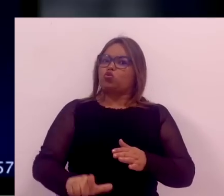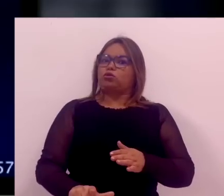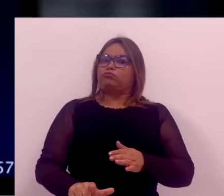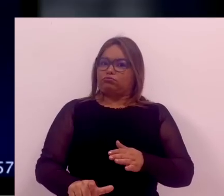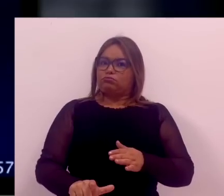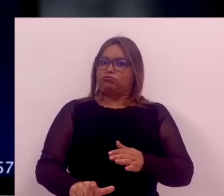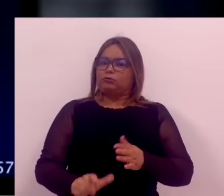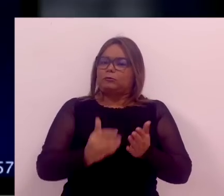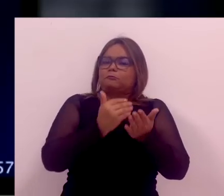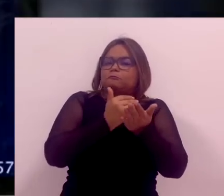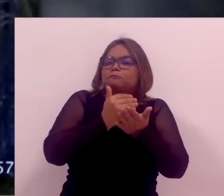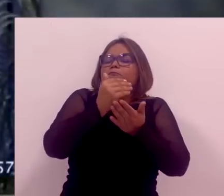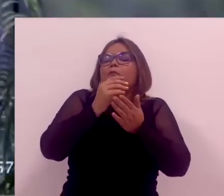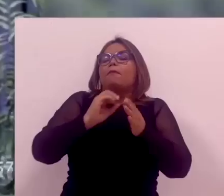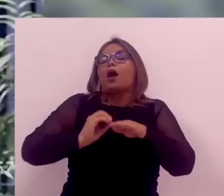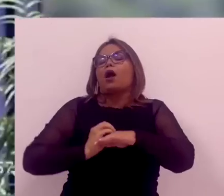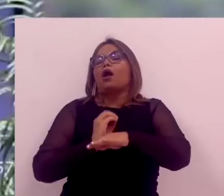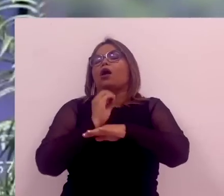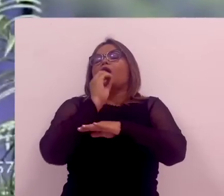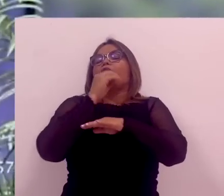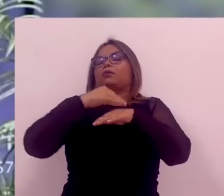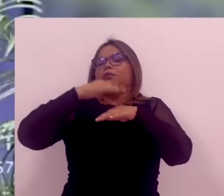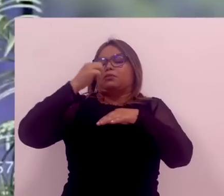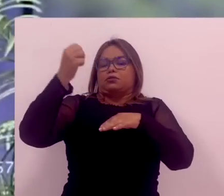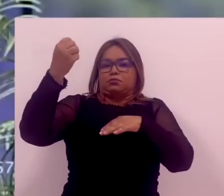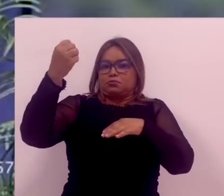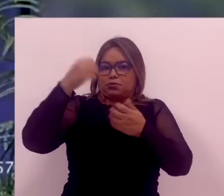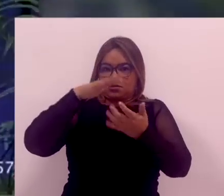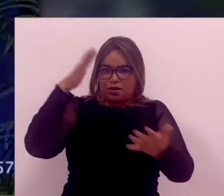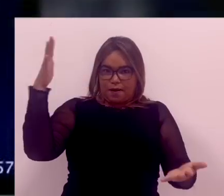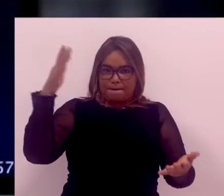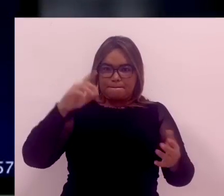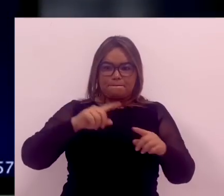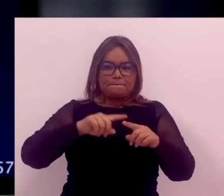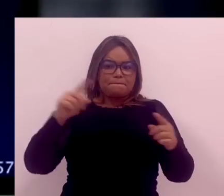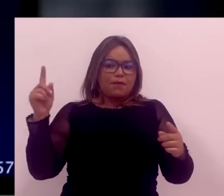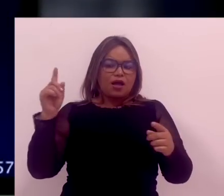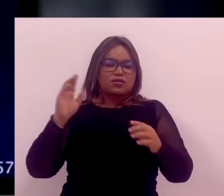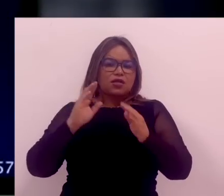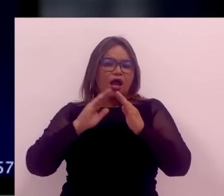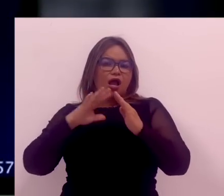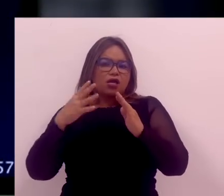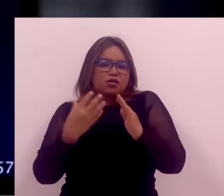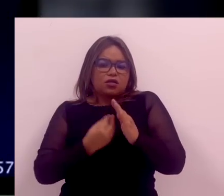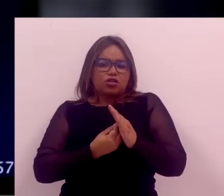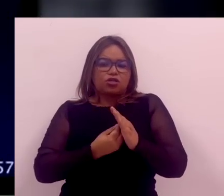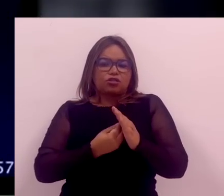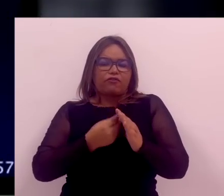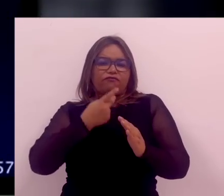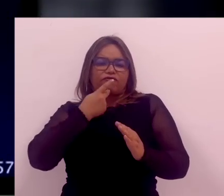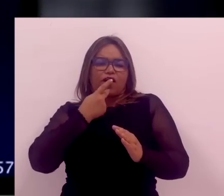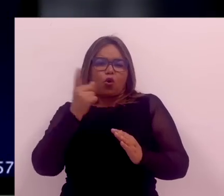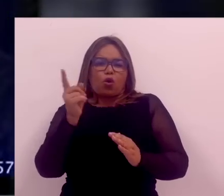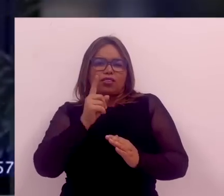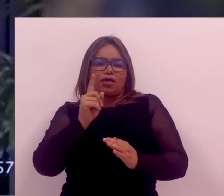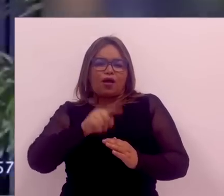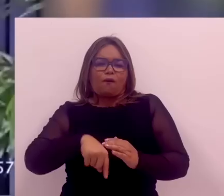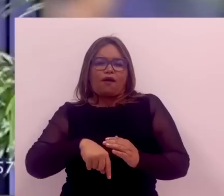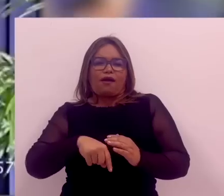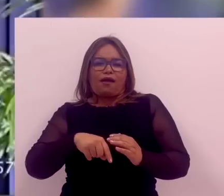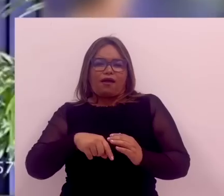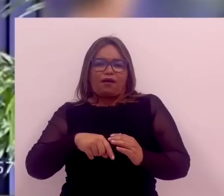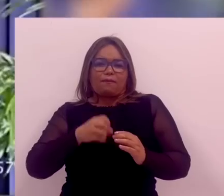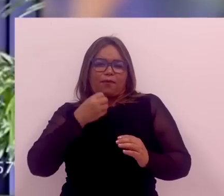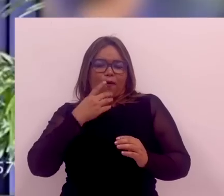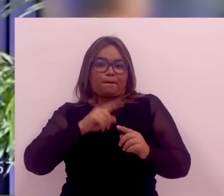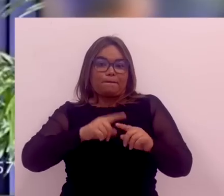luz, Lúcifer, o filho luminoso da manhã, ou a aurora manvantárica. Ele foi transformado pela igreja no